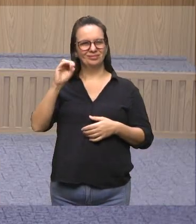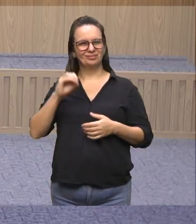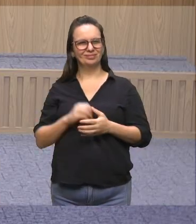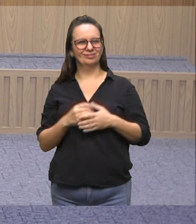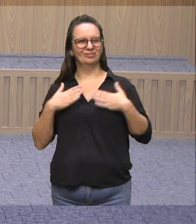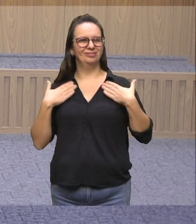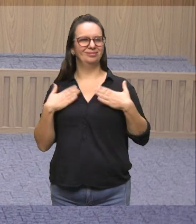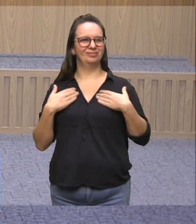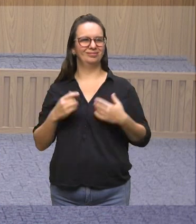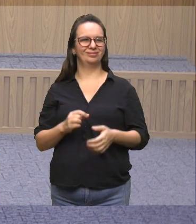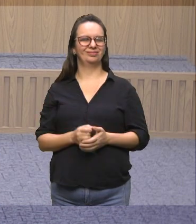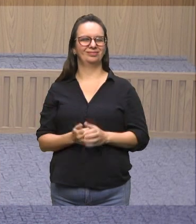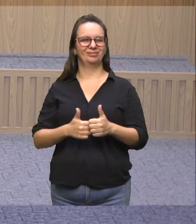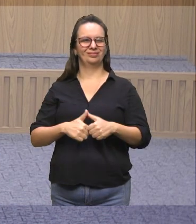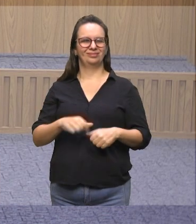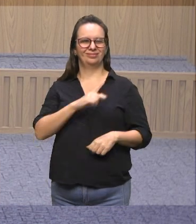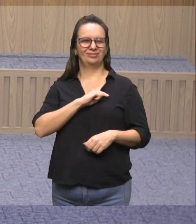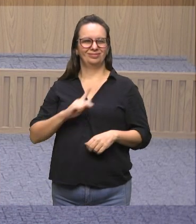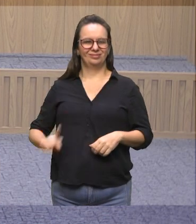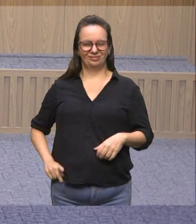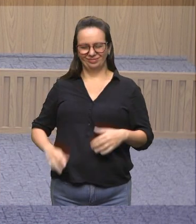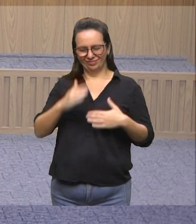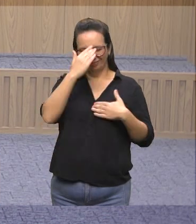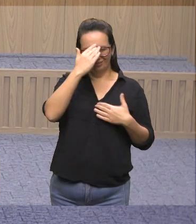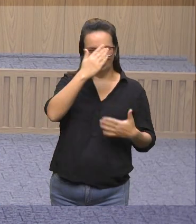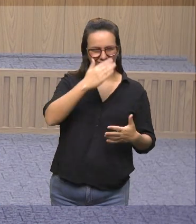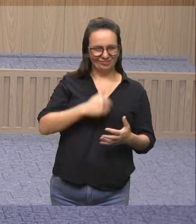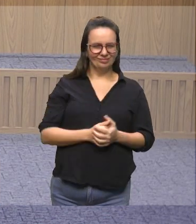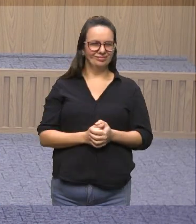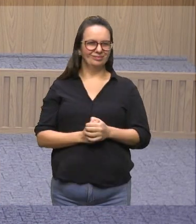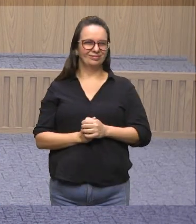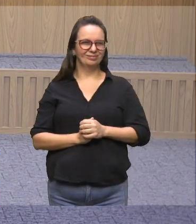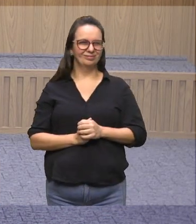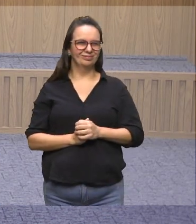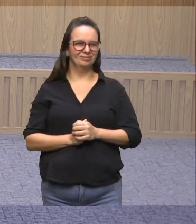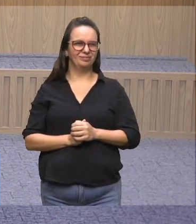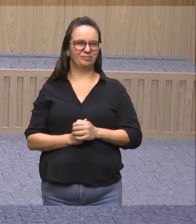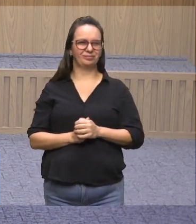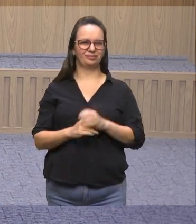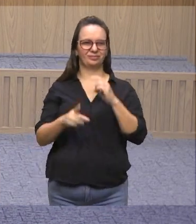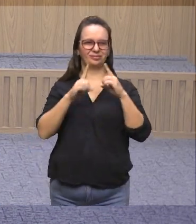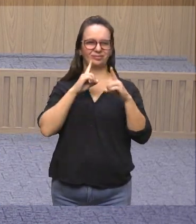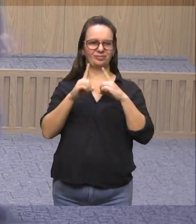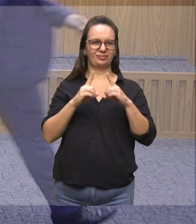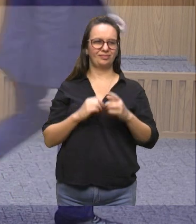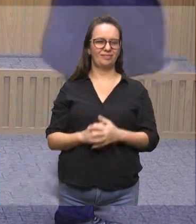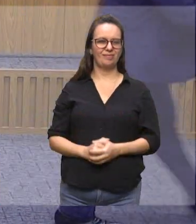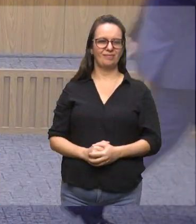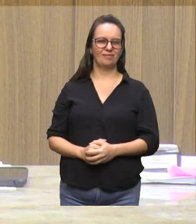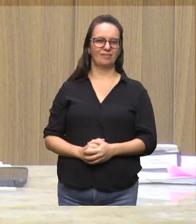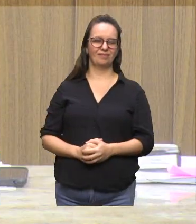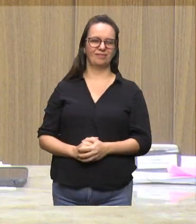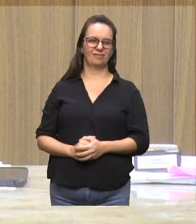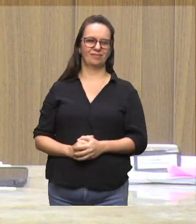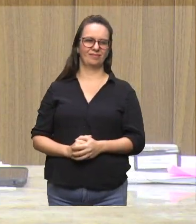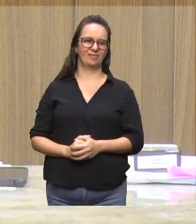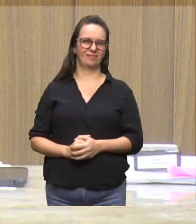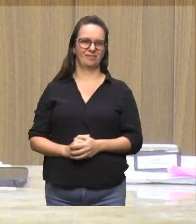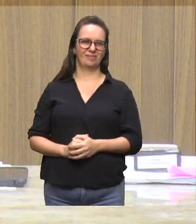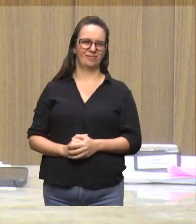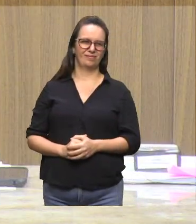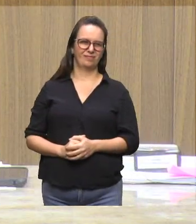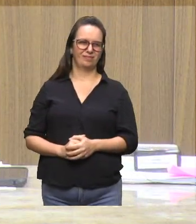Obrigado. Obrigado, vereador Fernando Vieira. Continue em discussão. Com a palavra, o